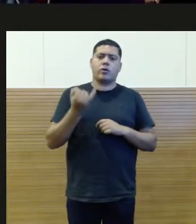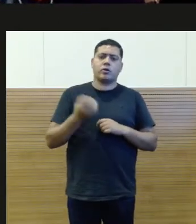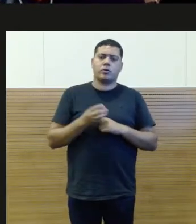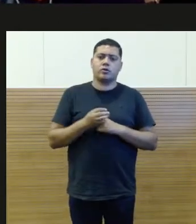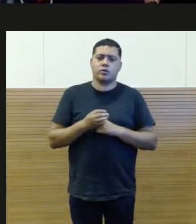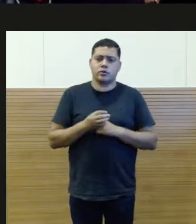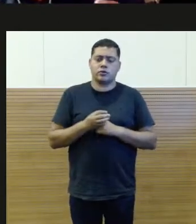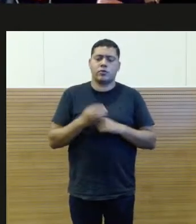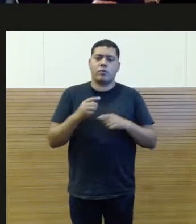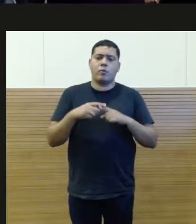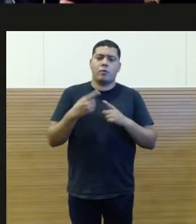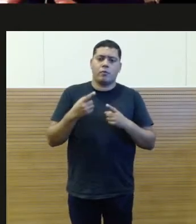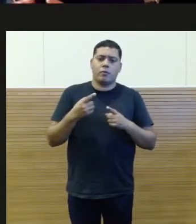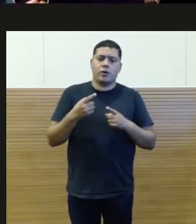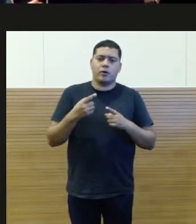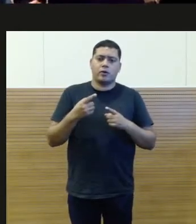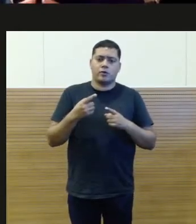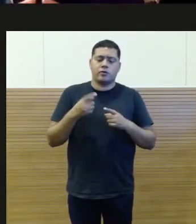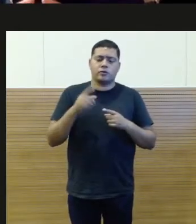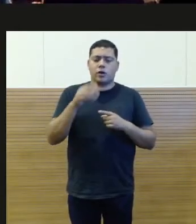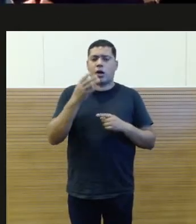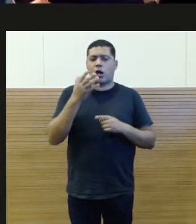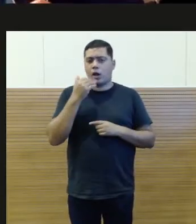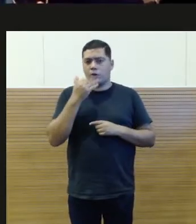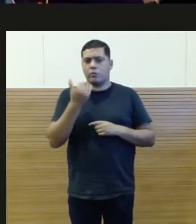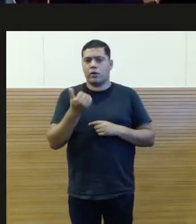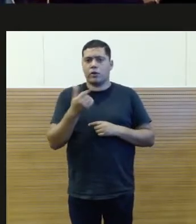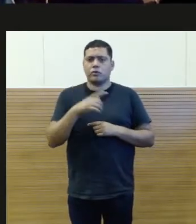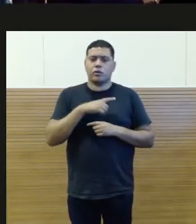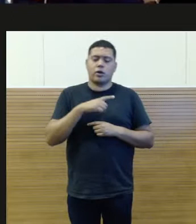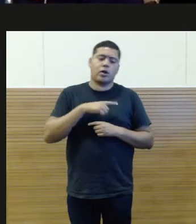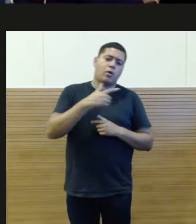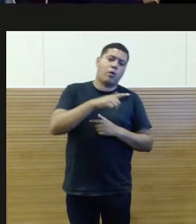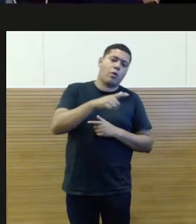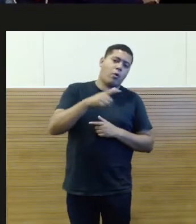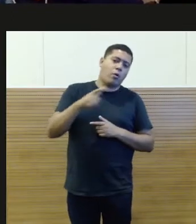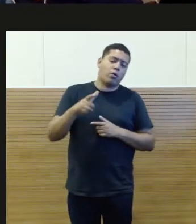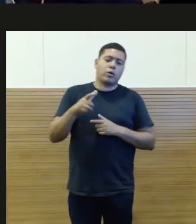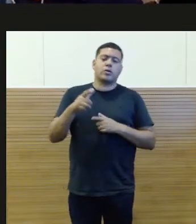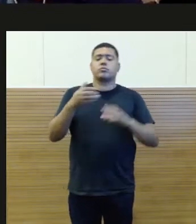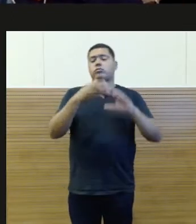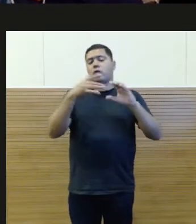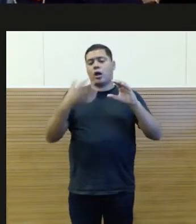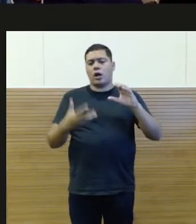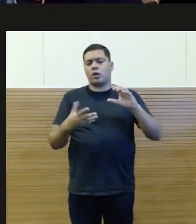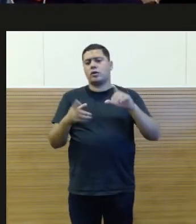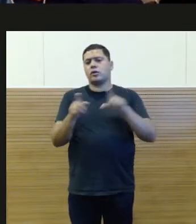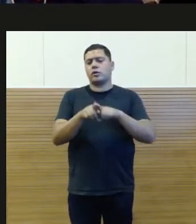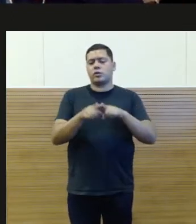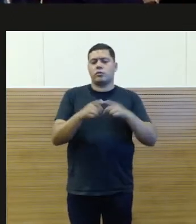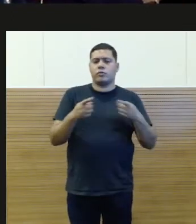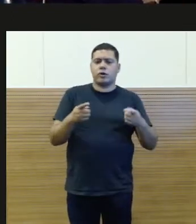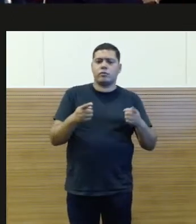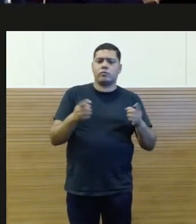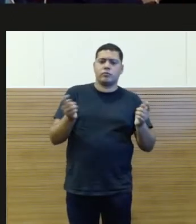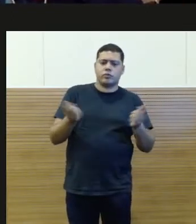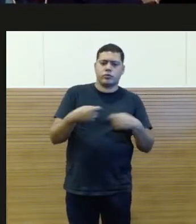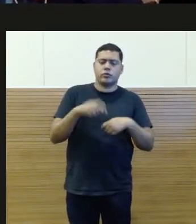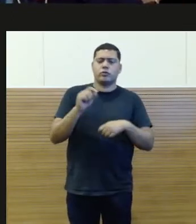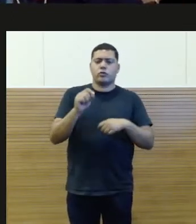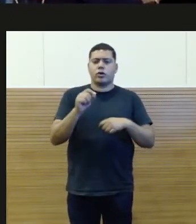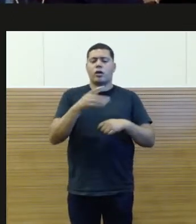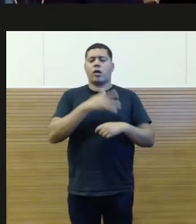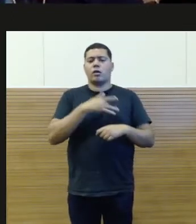perfil nutricional da dieta, mas os alimentos eles têm outras características que também influenciam as condições